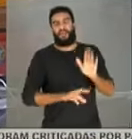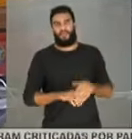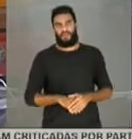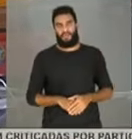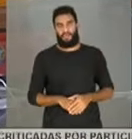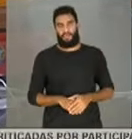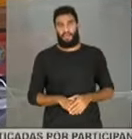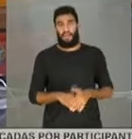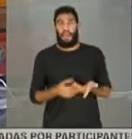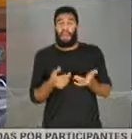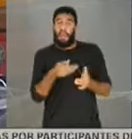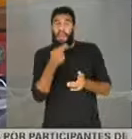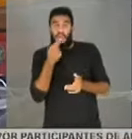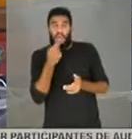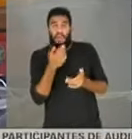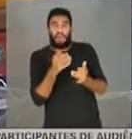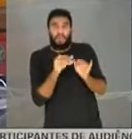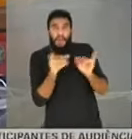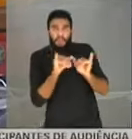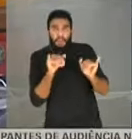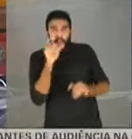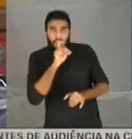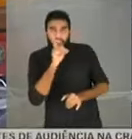um meio fake news, mas